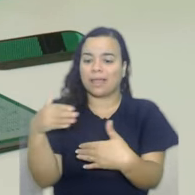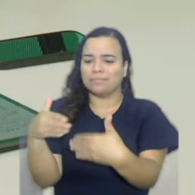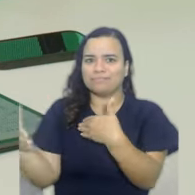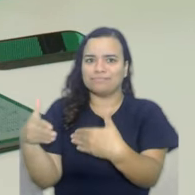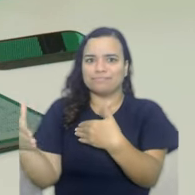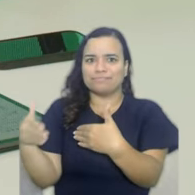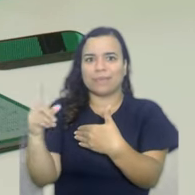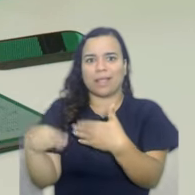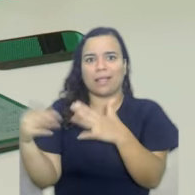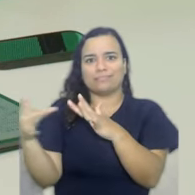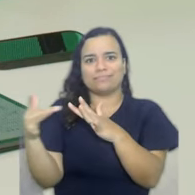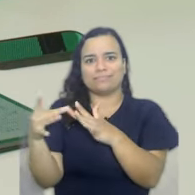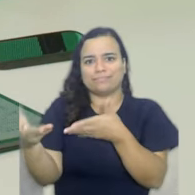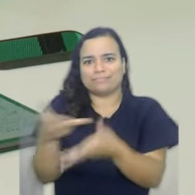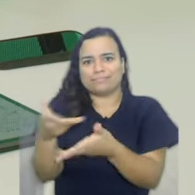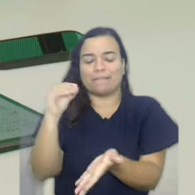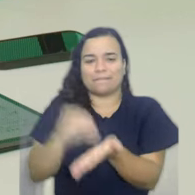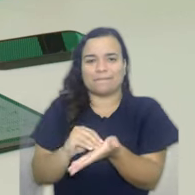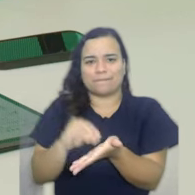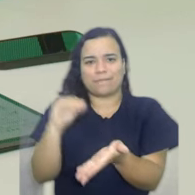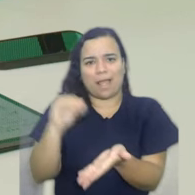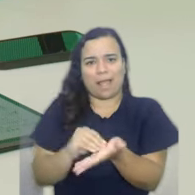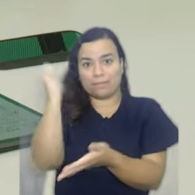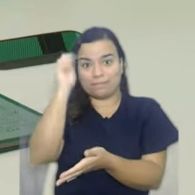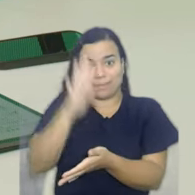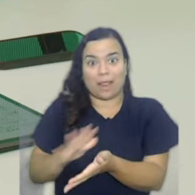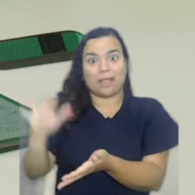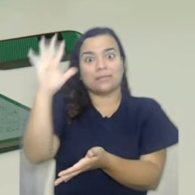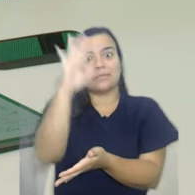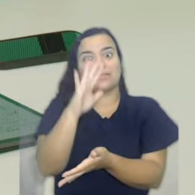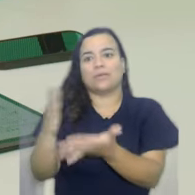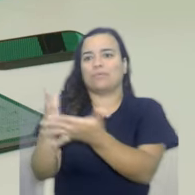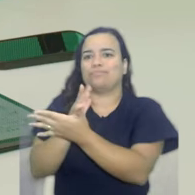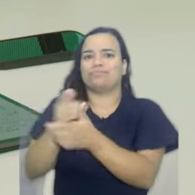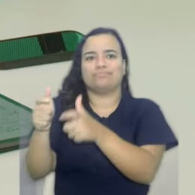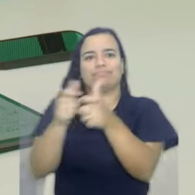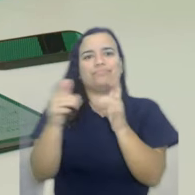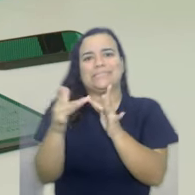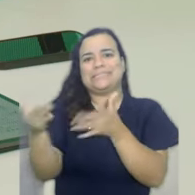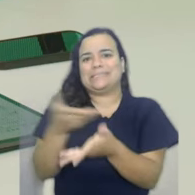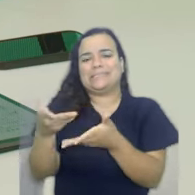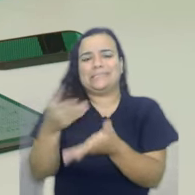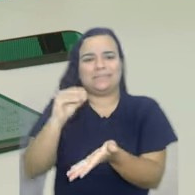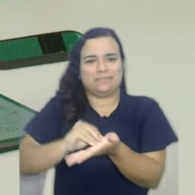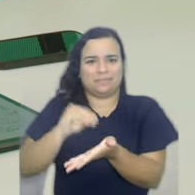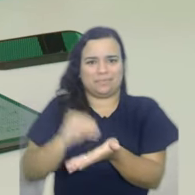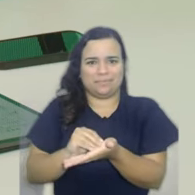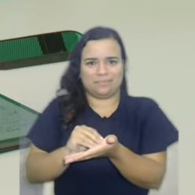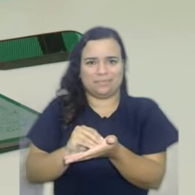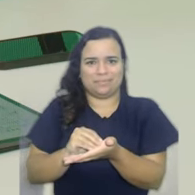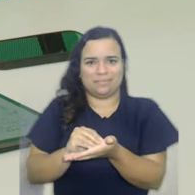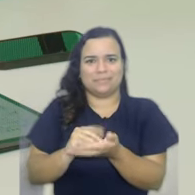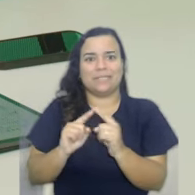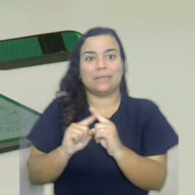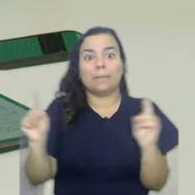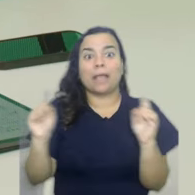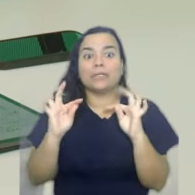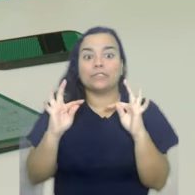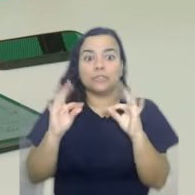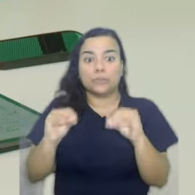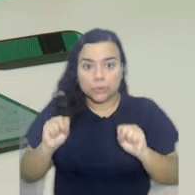conectividade falta conectividade no Brasil mas tudo que a spots faz